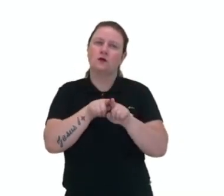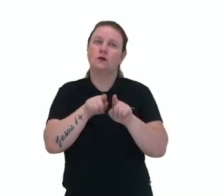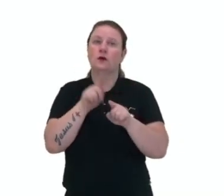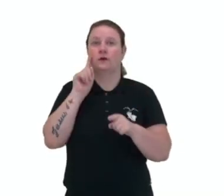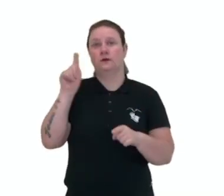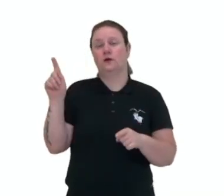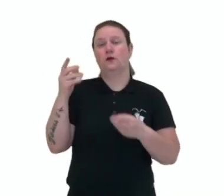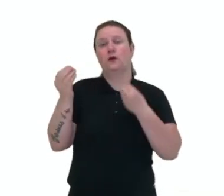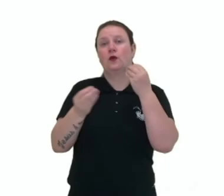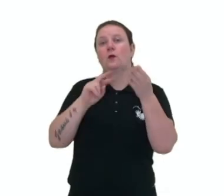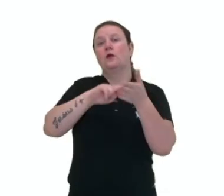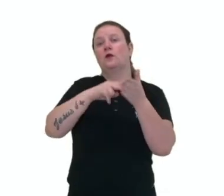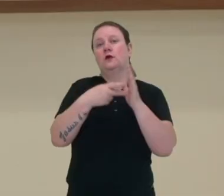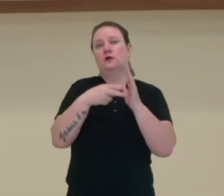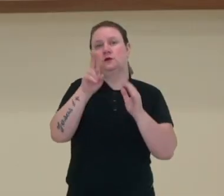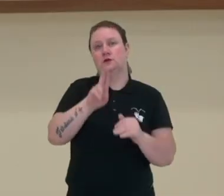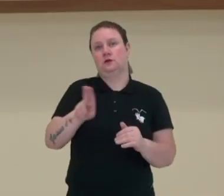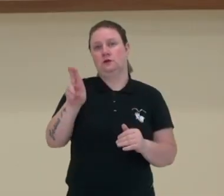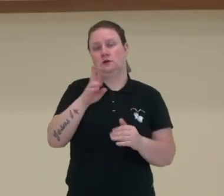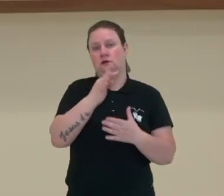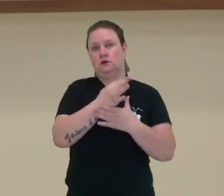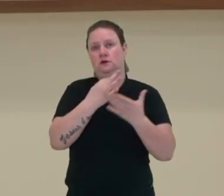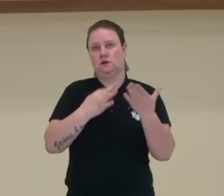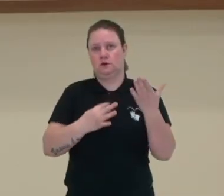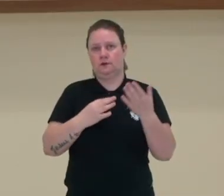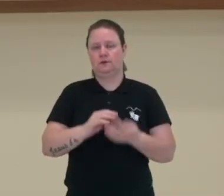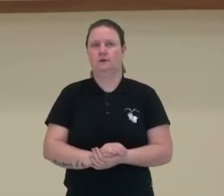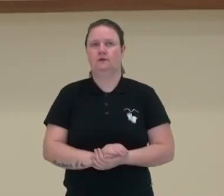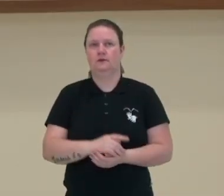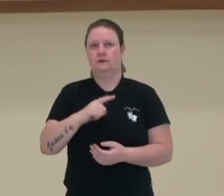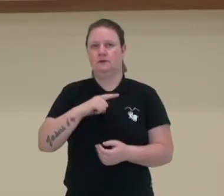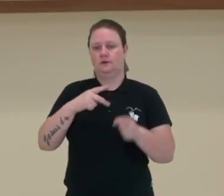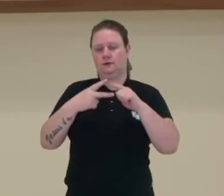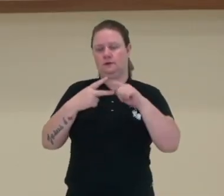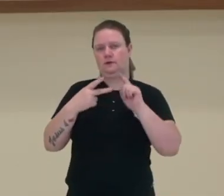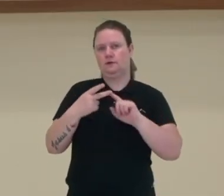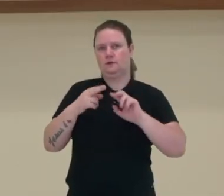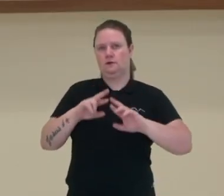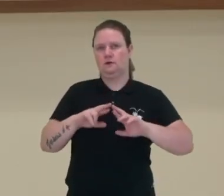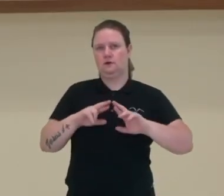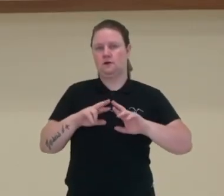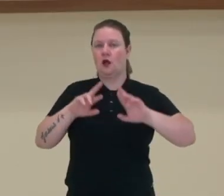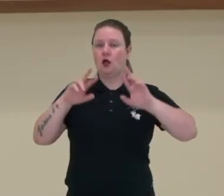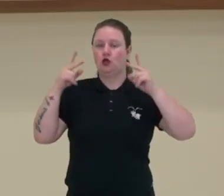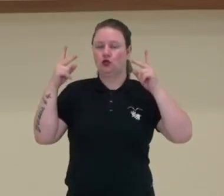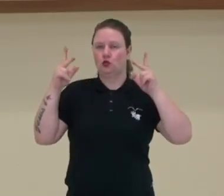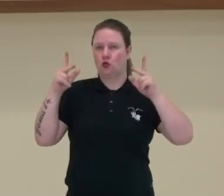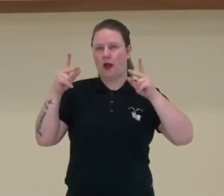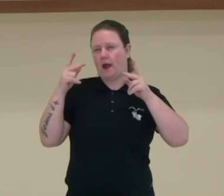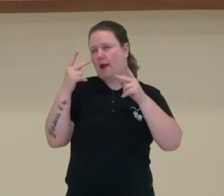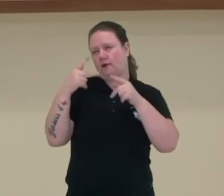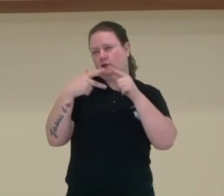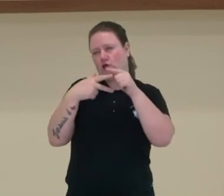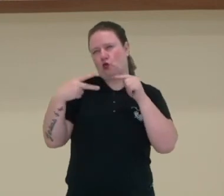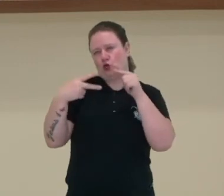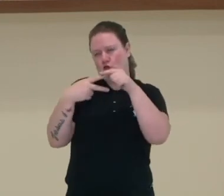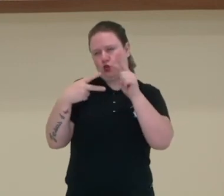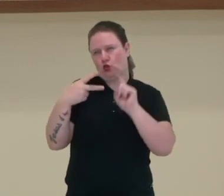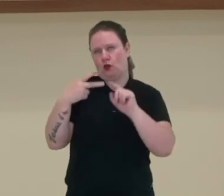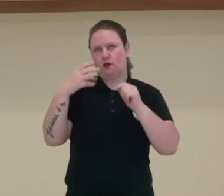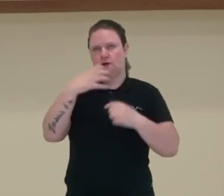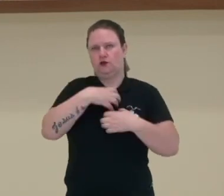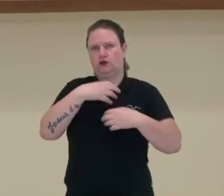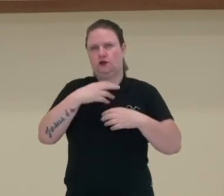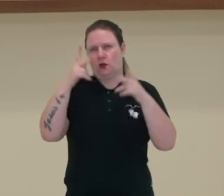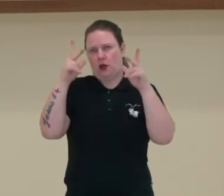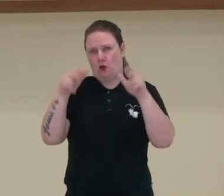duplo sentido nesse texto. Então, aqui tem um duplo sentido entre projeto e virando concreto, o virando